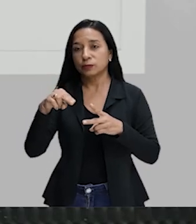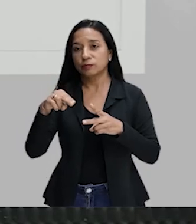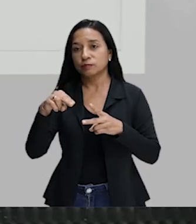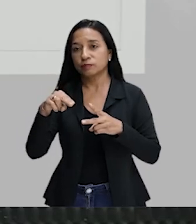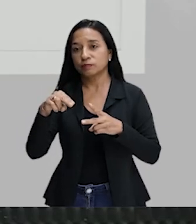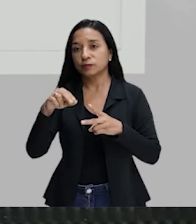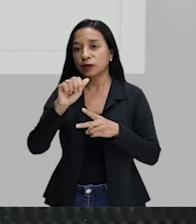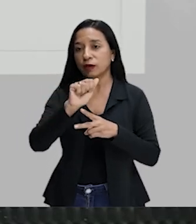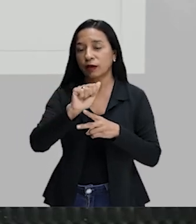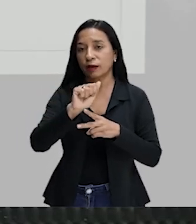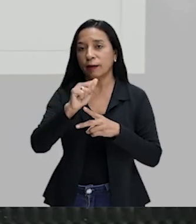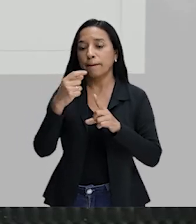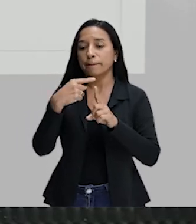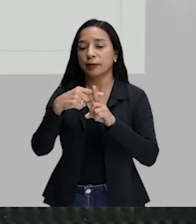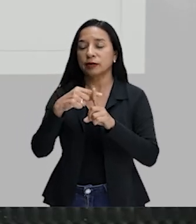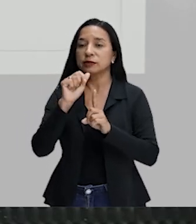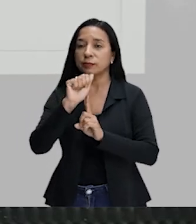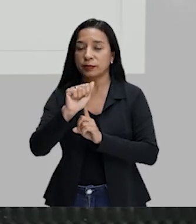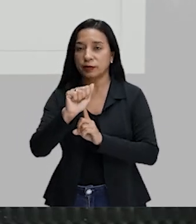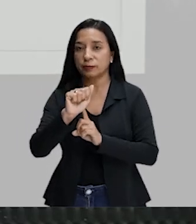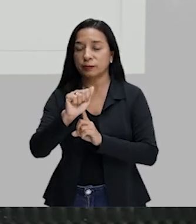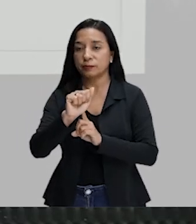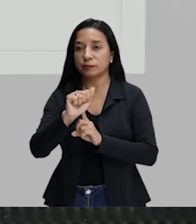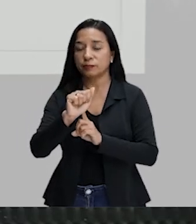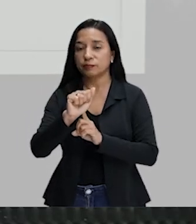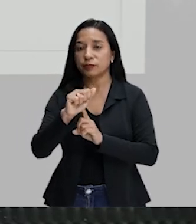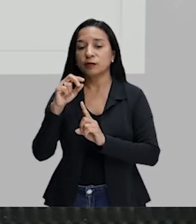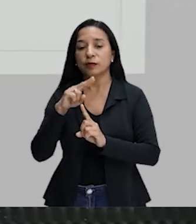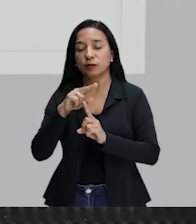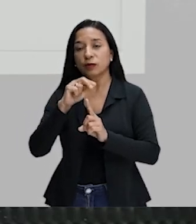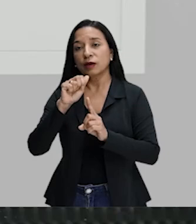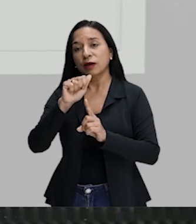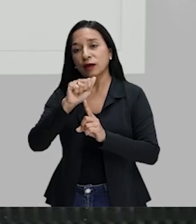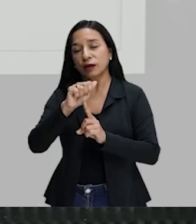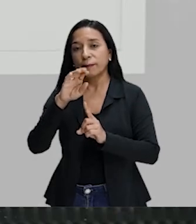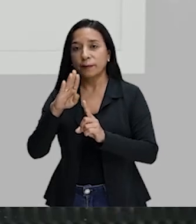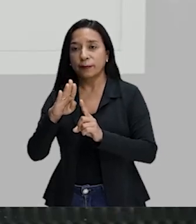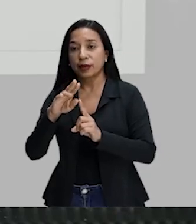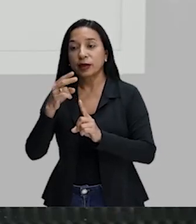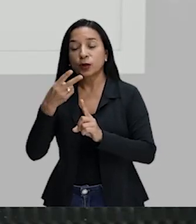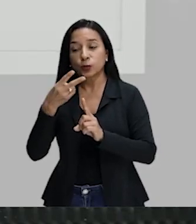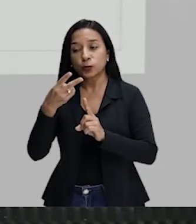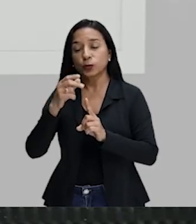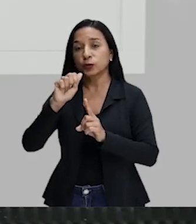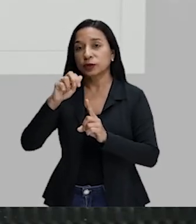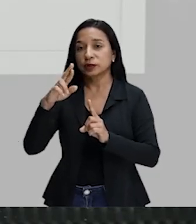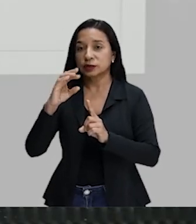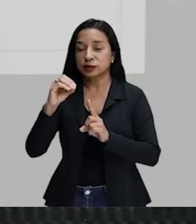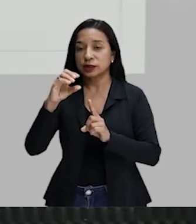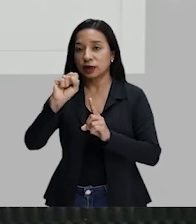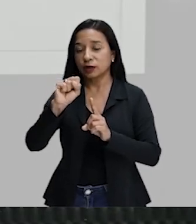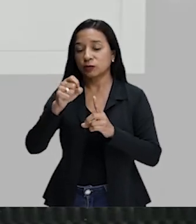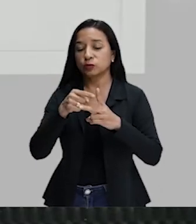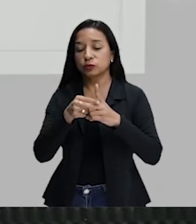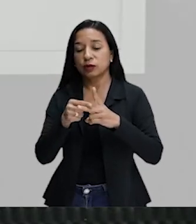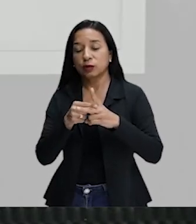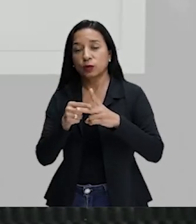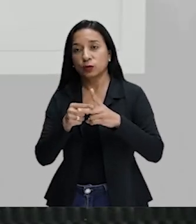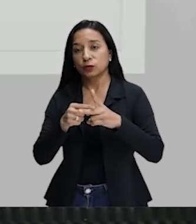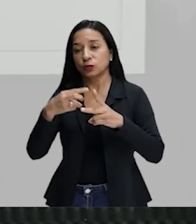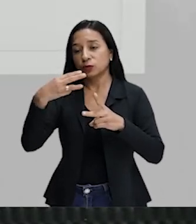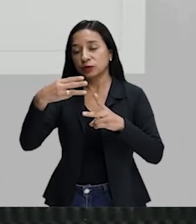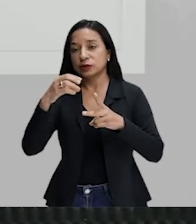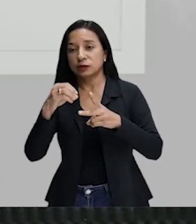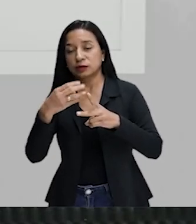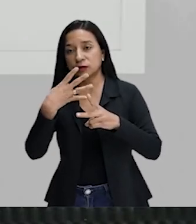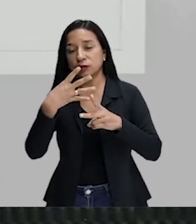de A mais B, né? Considerando A e B dois arcos, sei lá, 30 e 40, sei lá. Então esse A e B